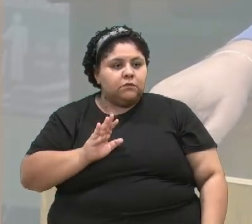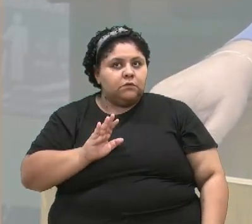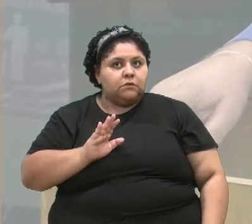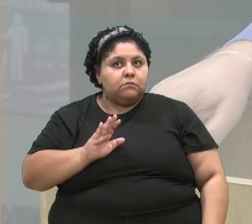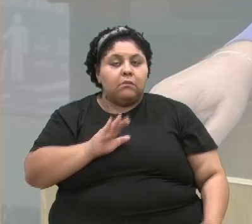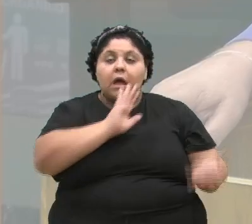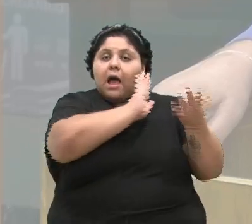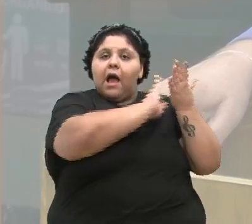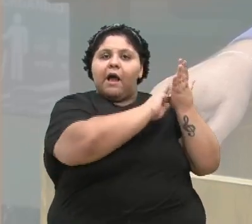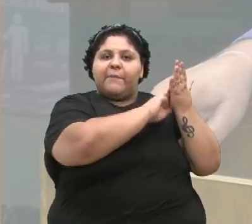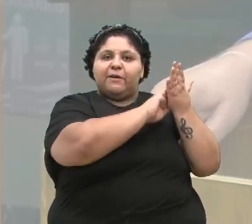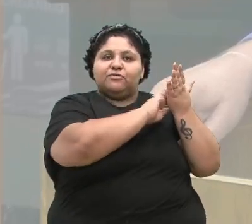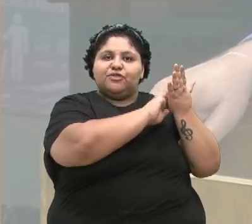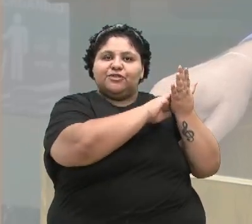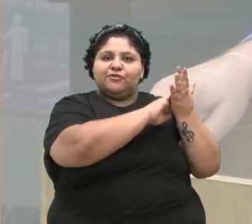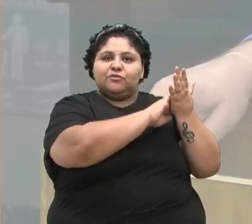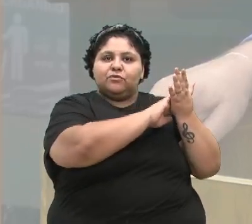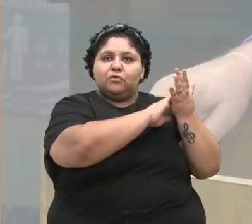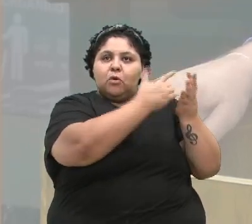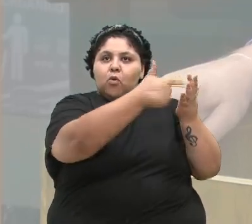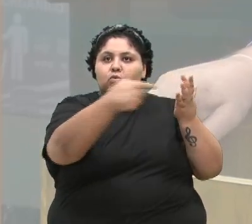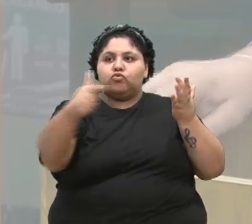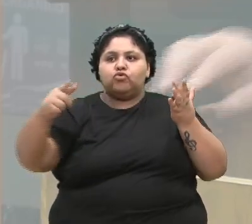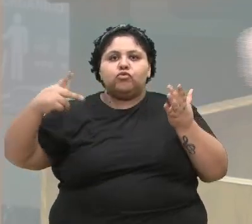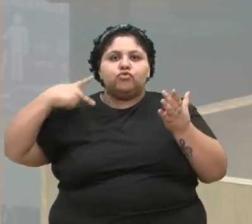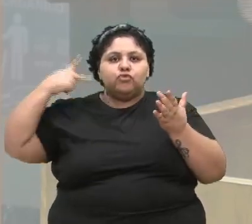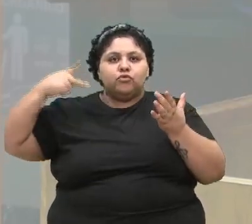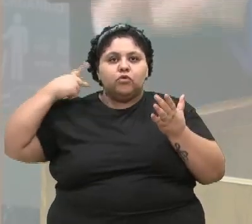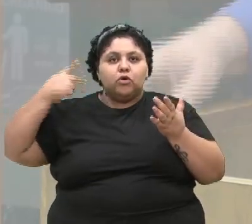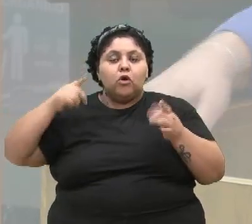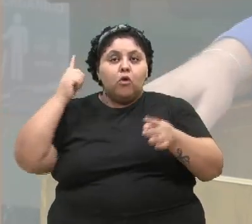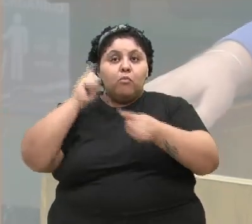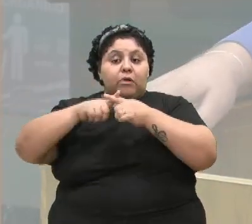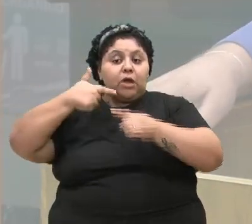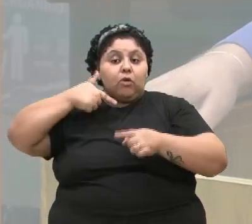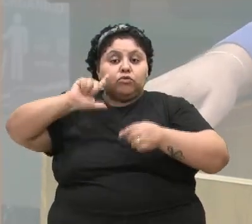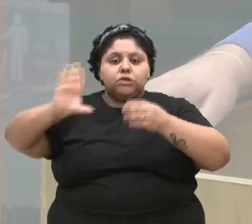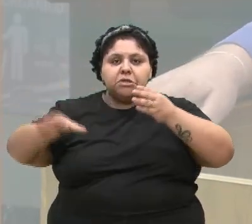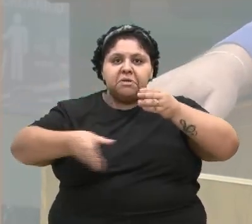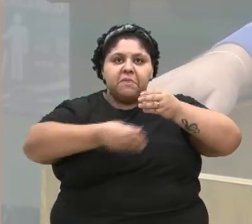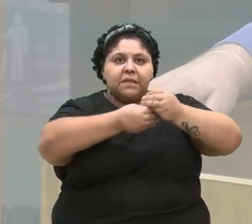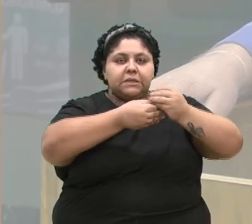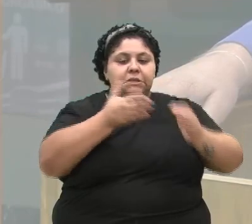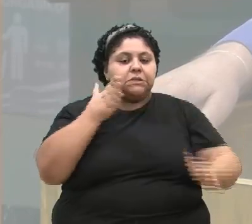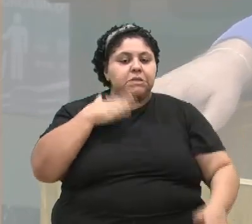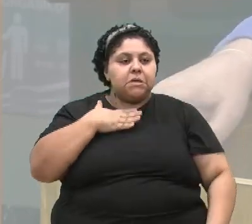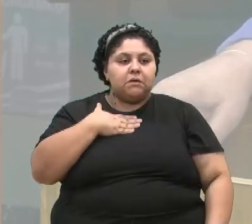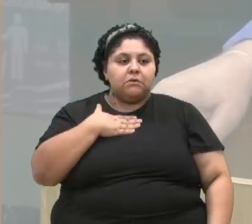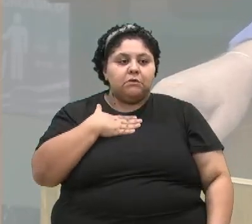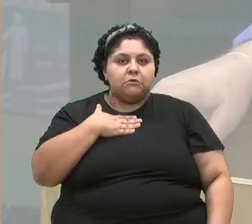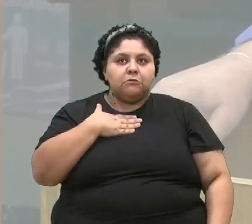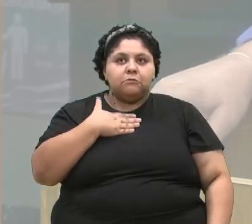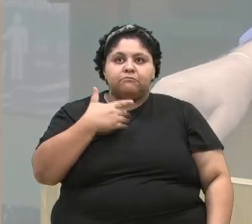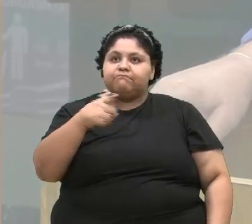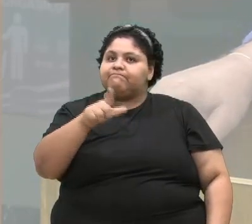aplaudindo os colegas, né, por essas emendas, né? Porque conseguiam emendas e eu não